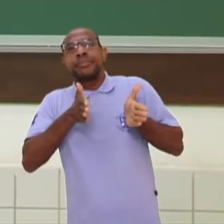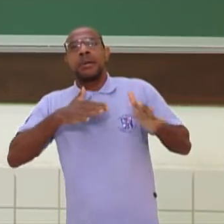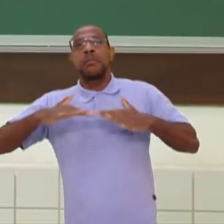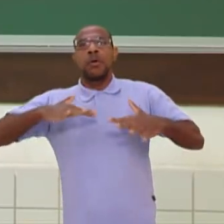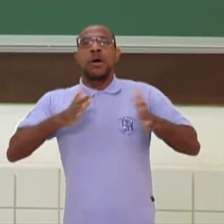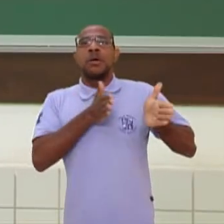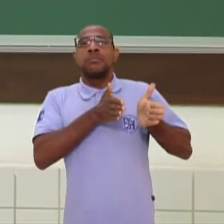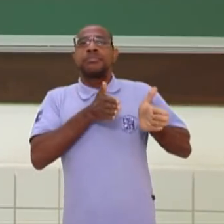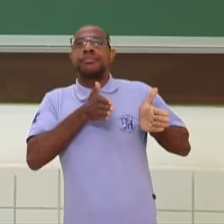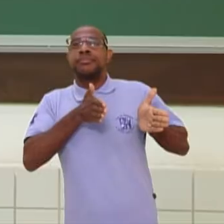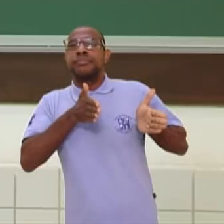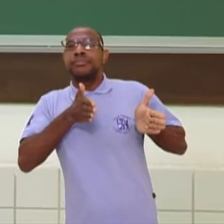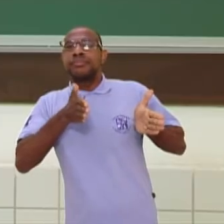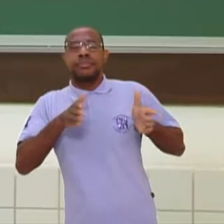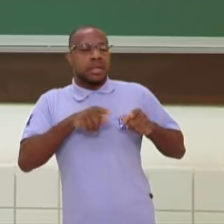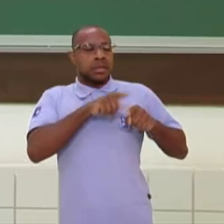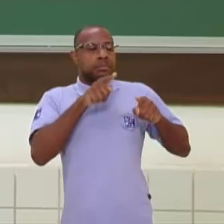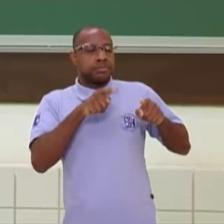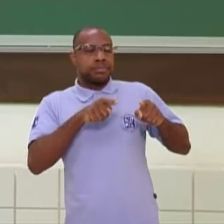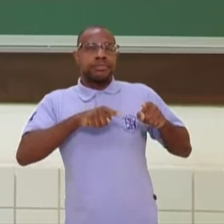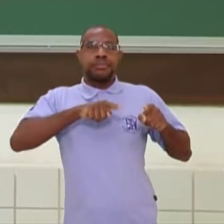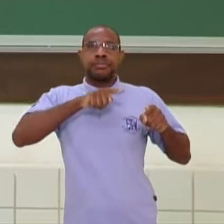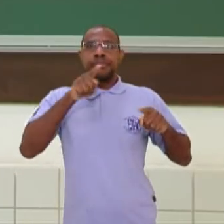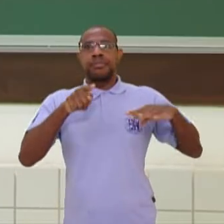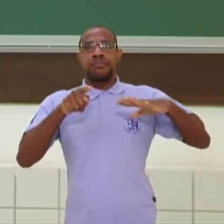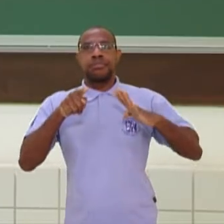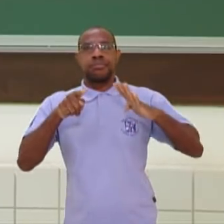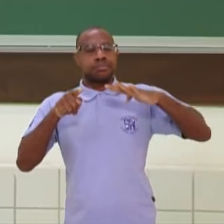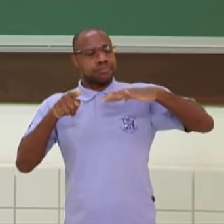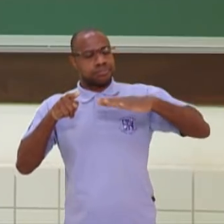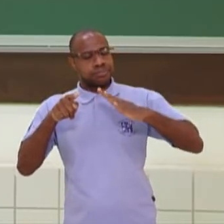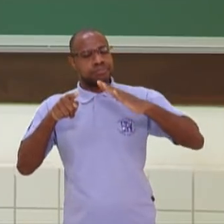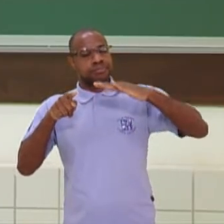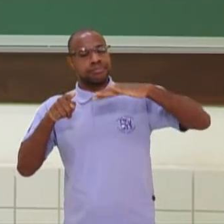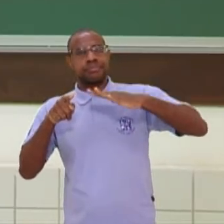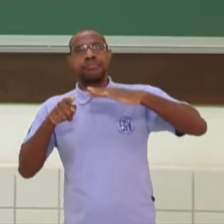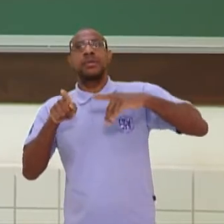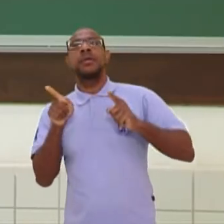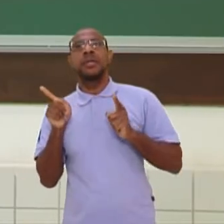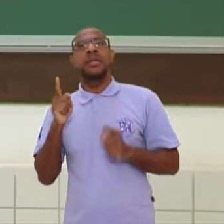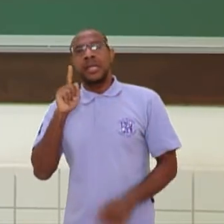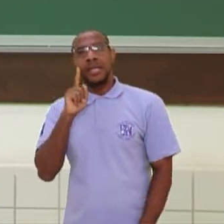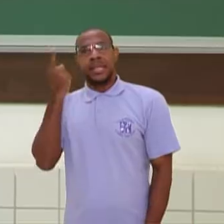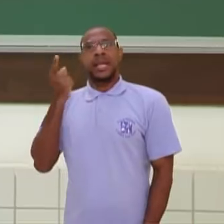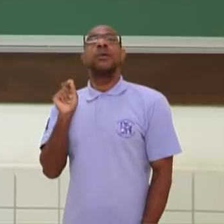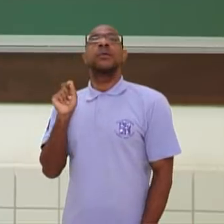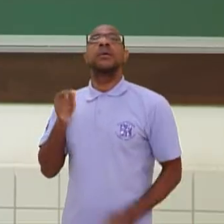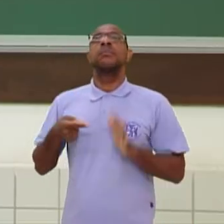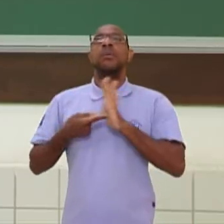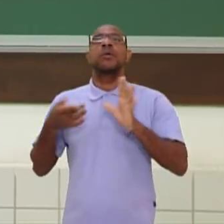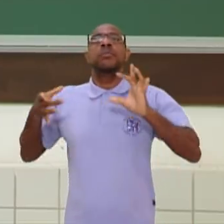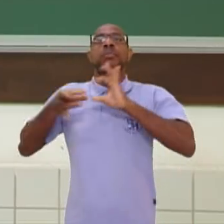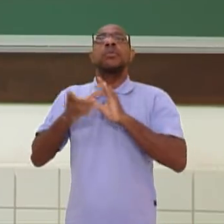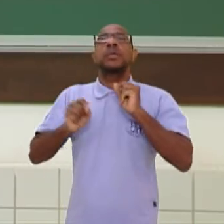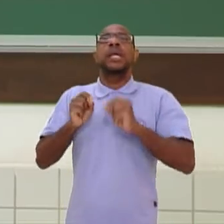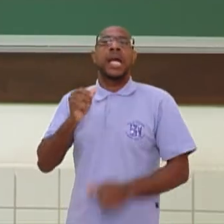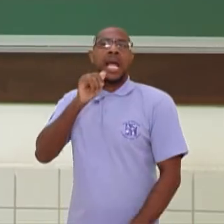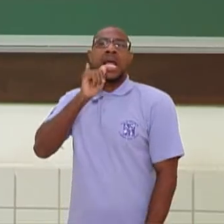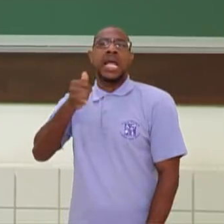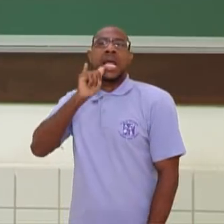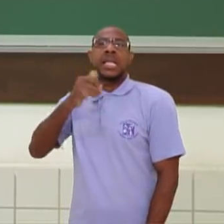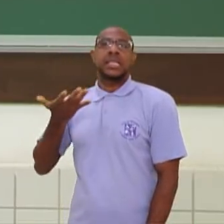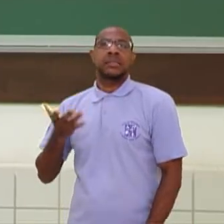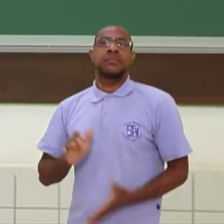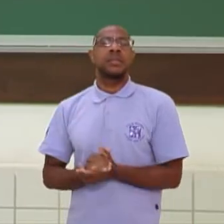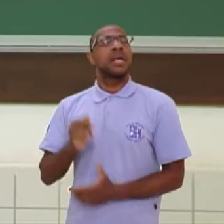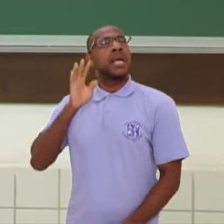para que esse determinado fenômeno venha a ocorrer. Algumas ideias a gente consegue estar trabalhando, principalmente vinculado com energia. Imagina que